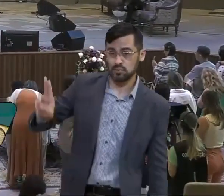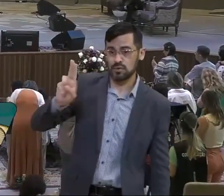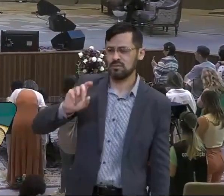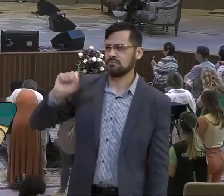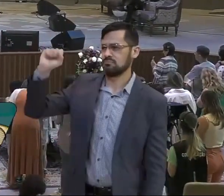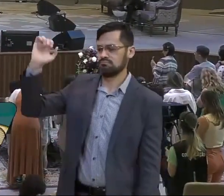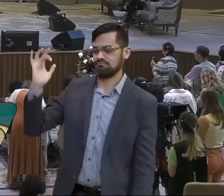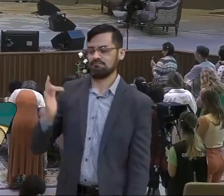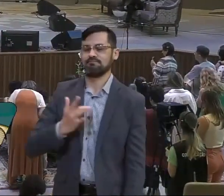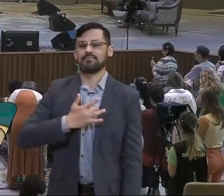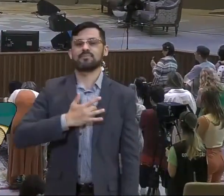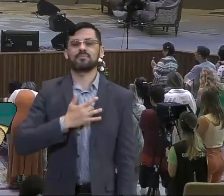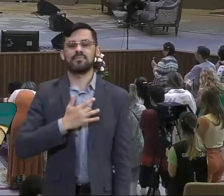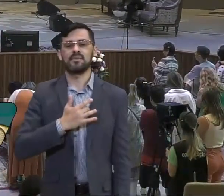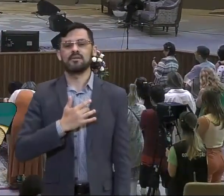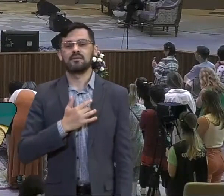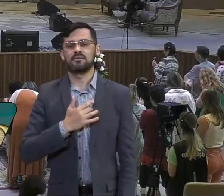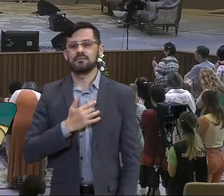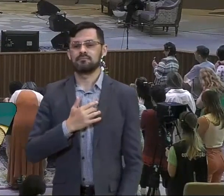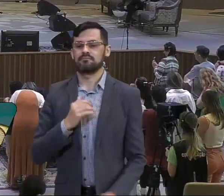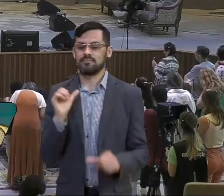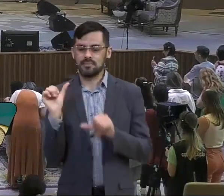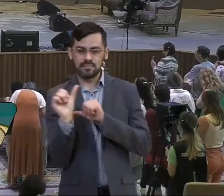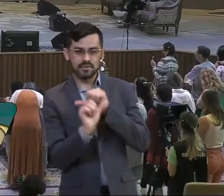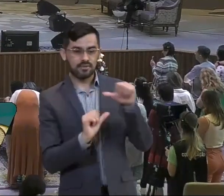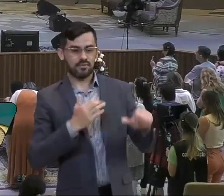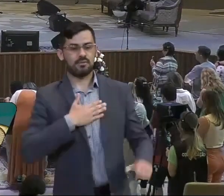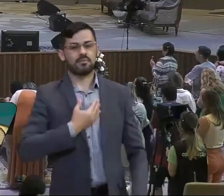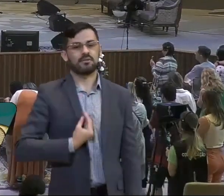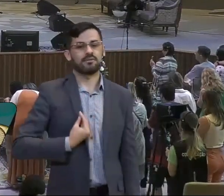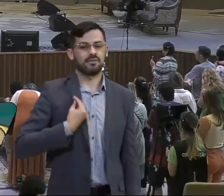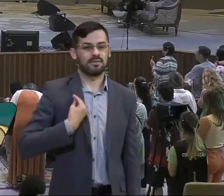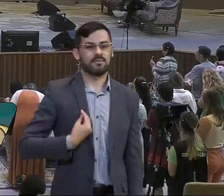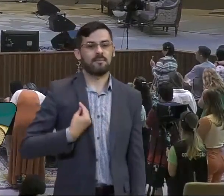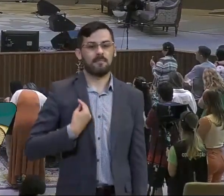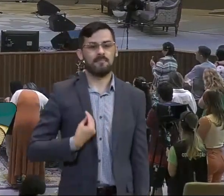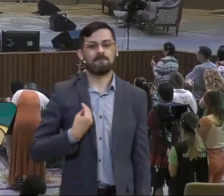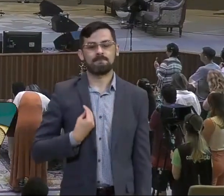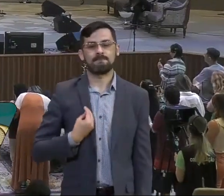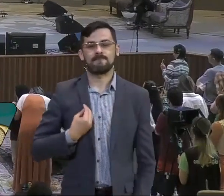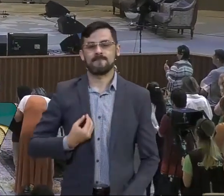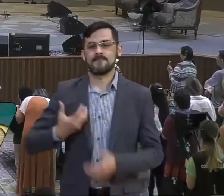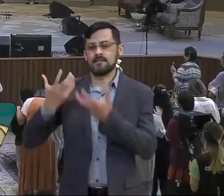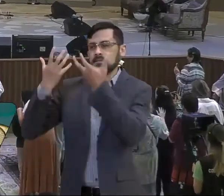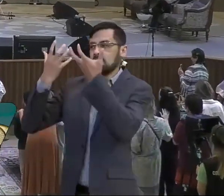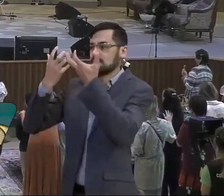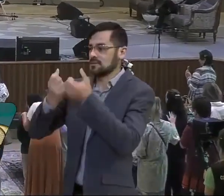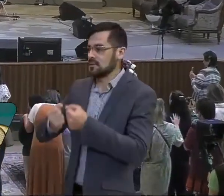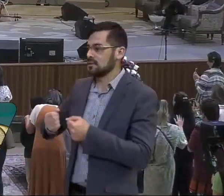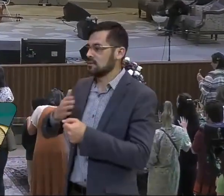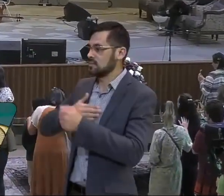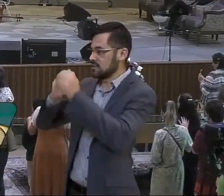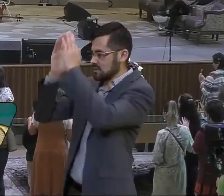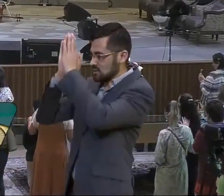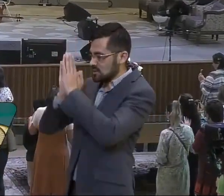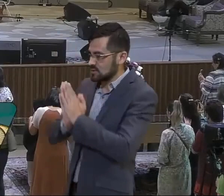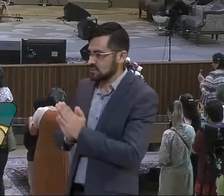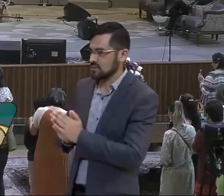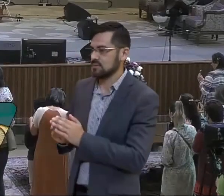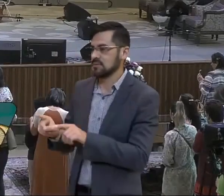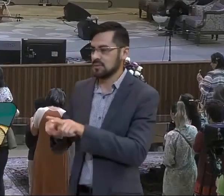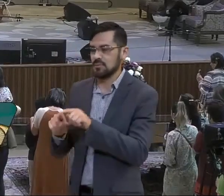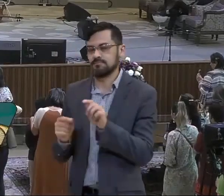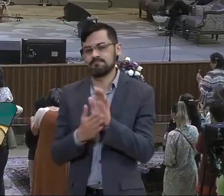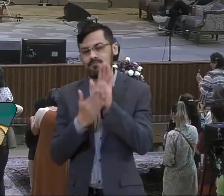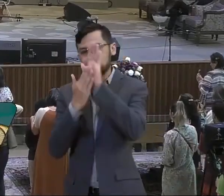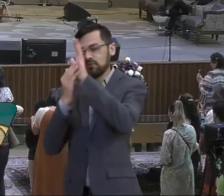tocar. Faz a tua obra na minha vida, Senhor. Recebe a minha adoração e a minha